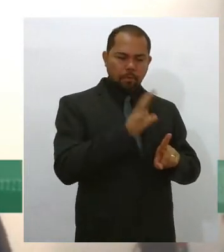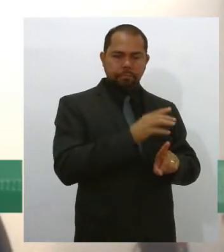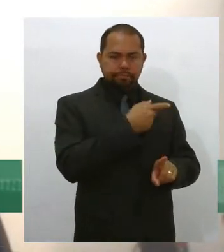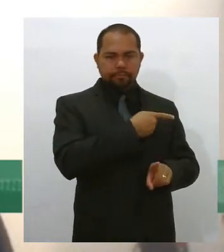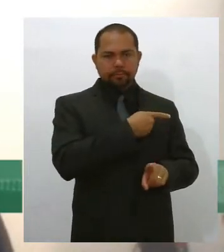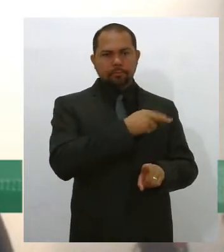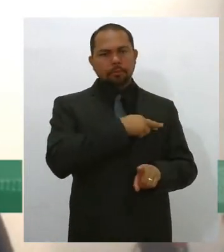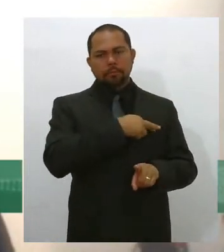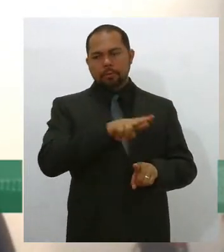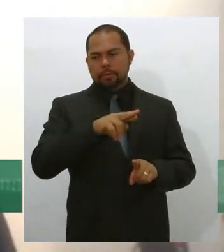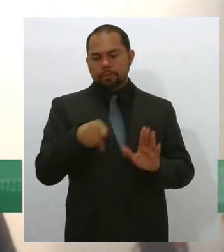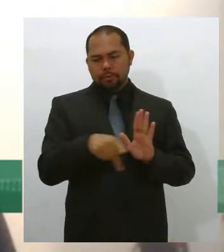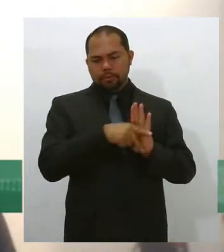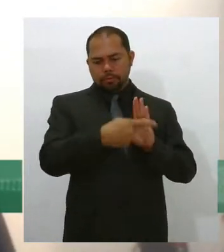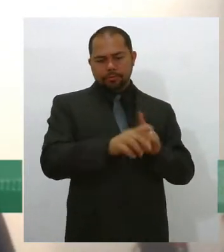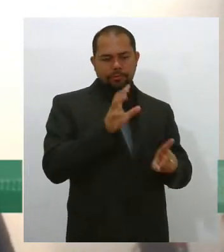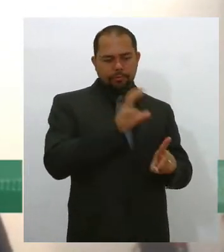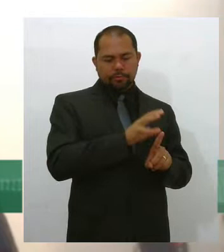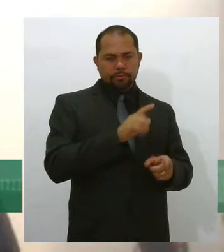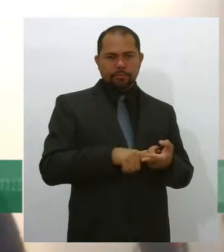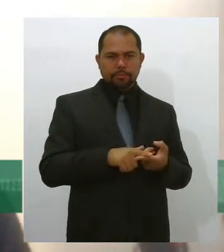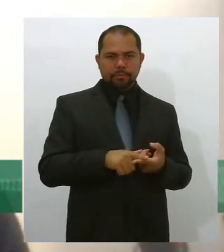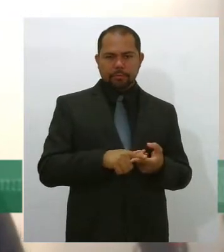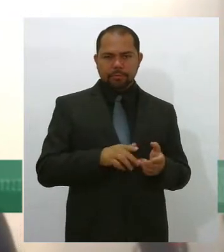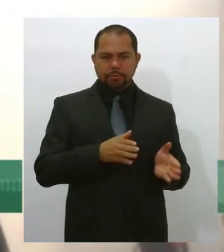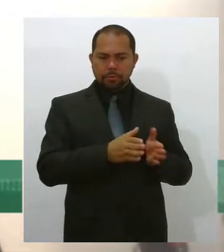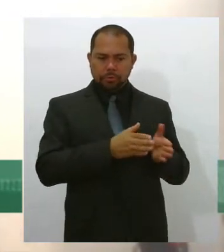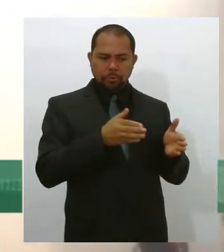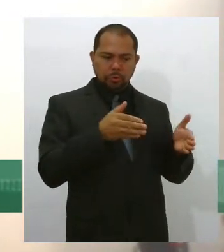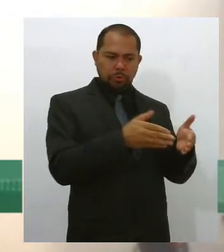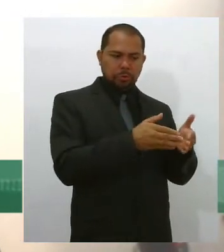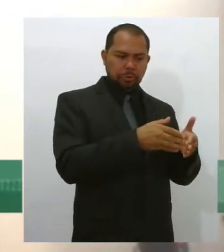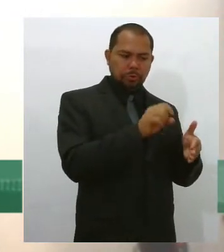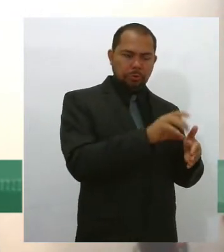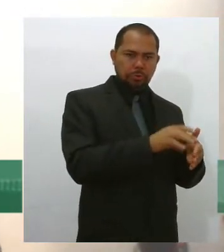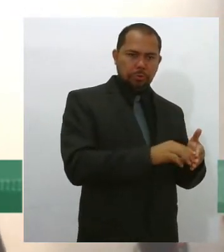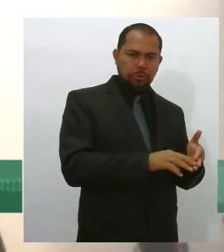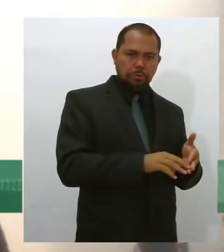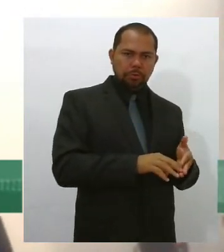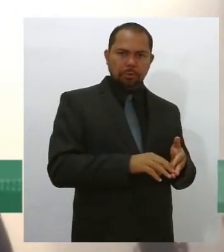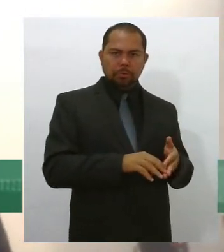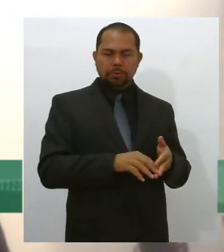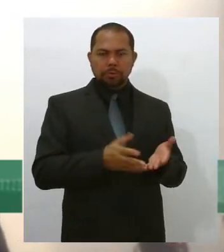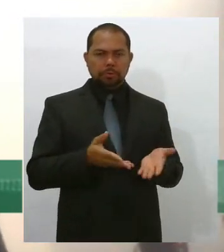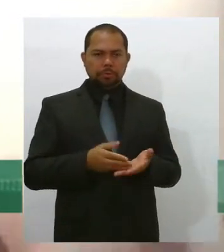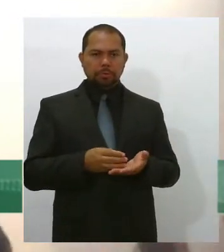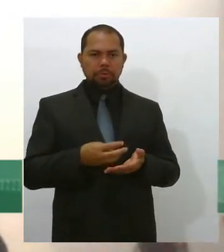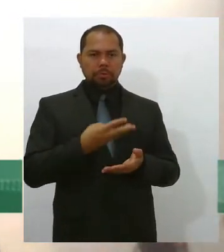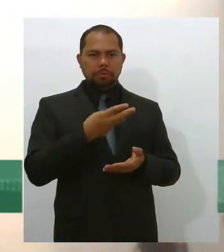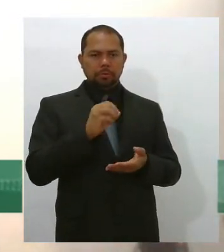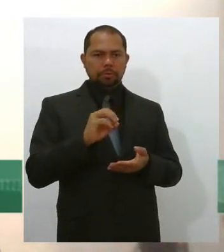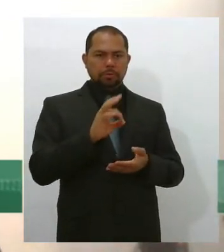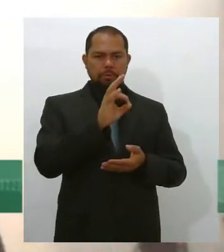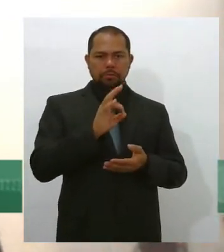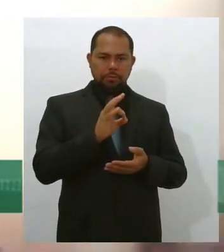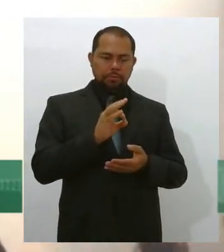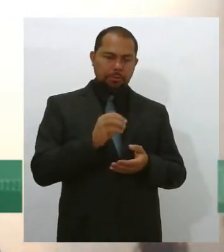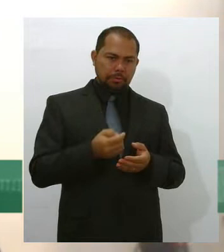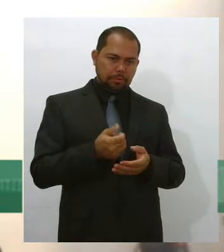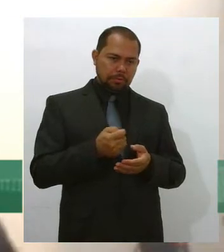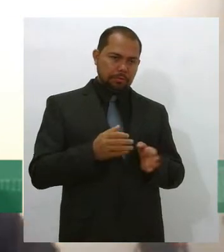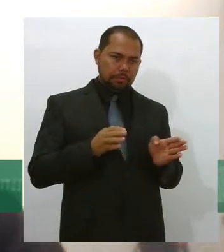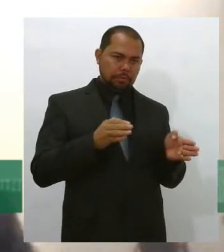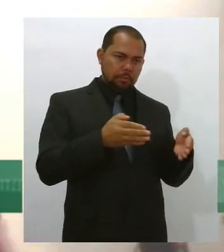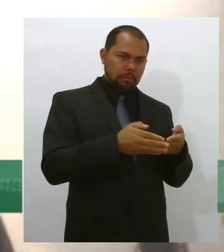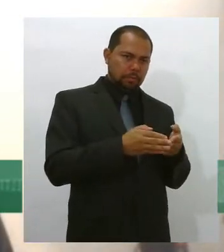um segmento religioso um quase está por cento de todo o seu tempo de programação na televisão aberta